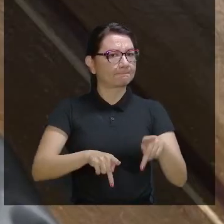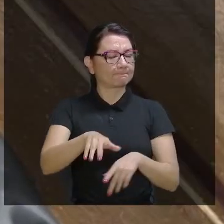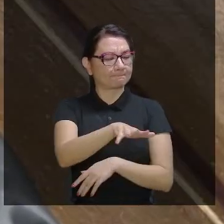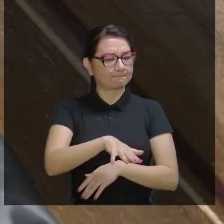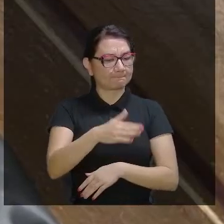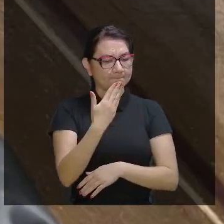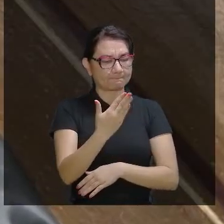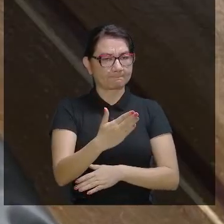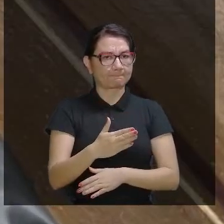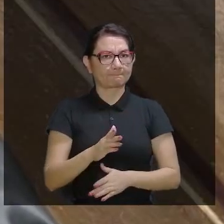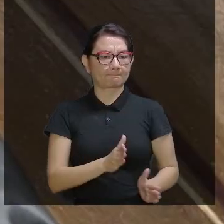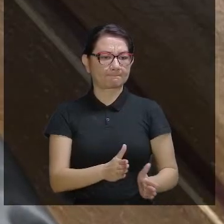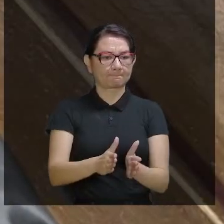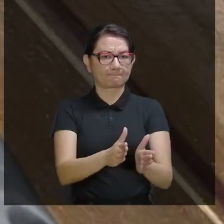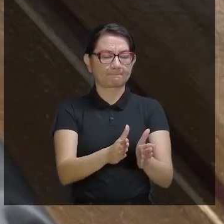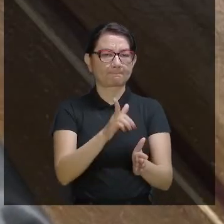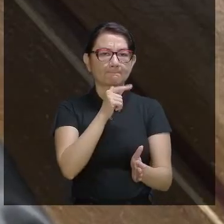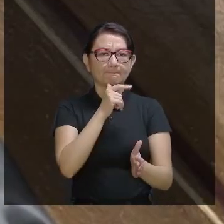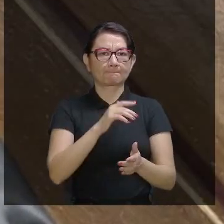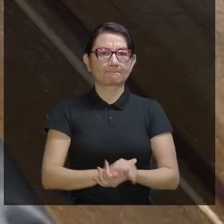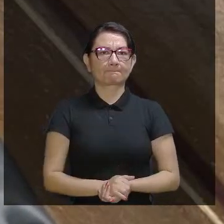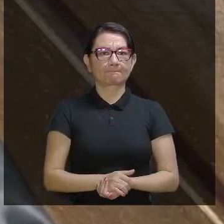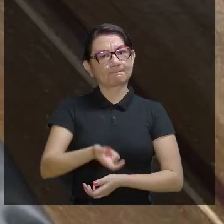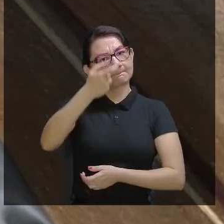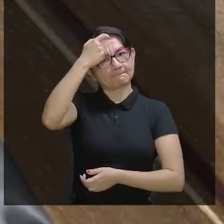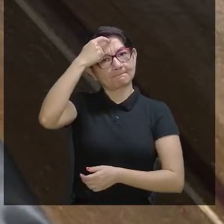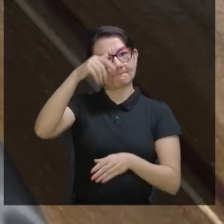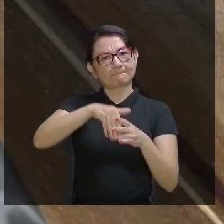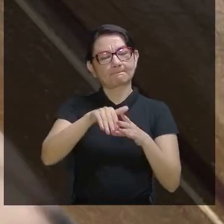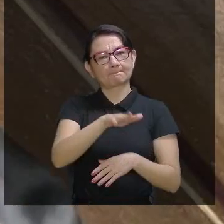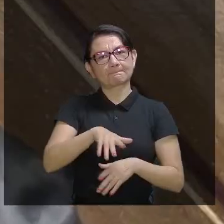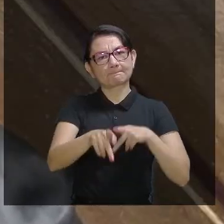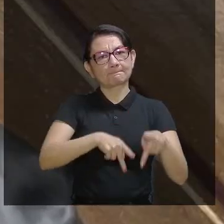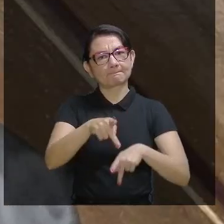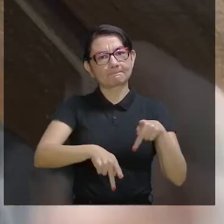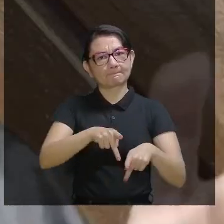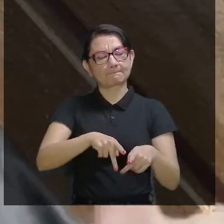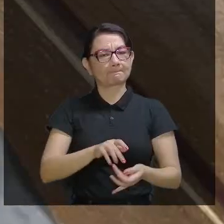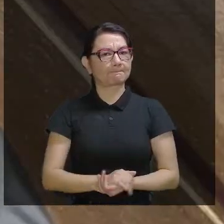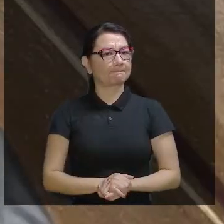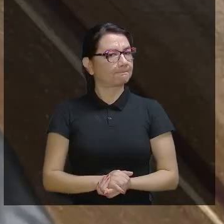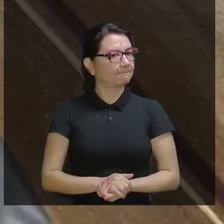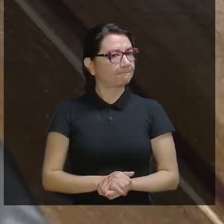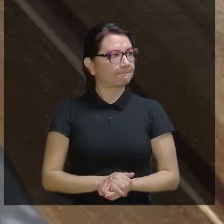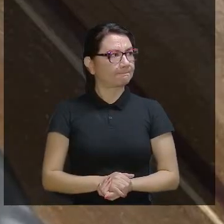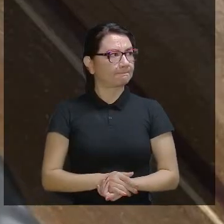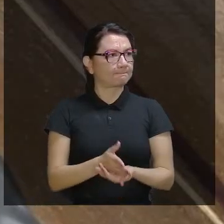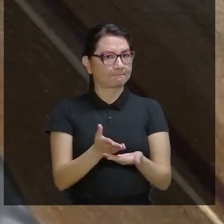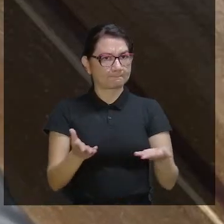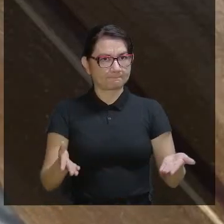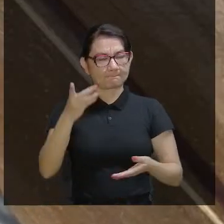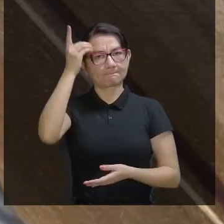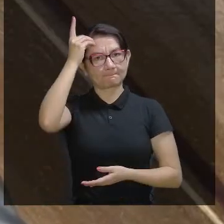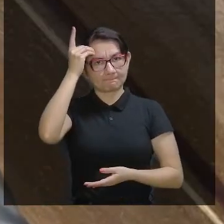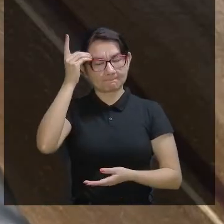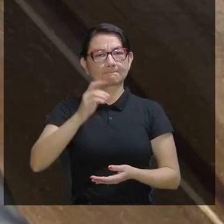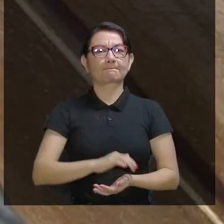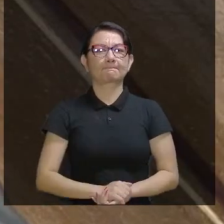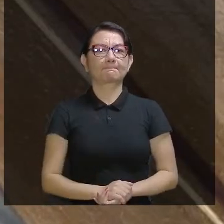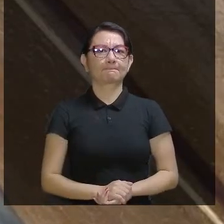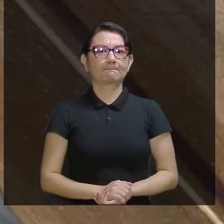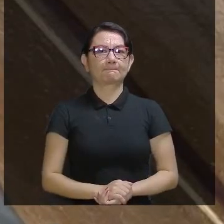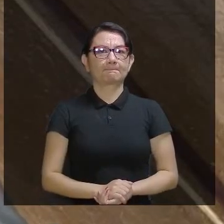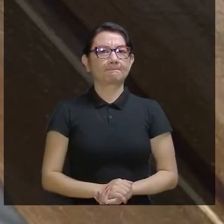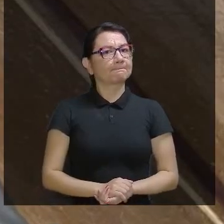e com a formação da consciência eleitoral da nossa população ribeirinha. Está aqui o nosso diretor da escola,